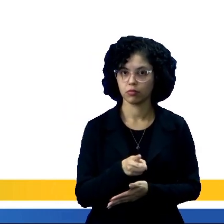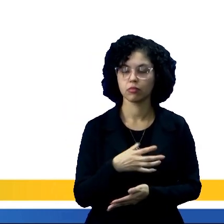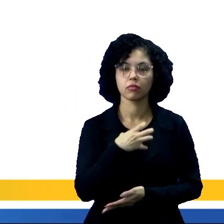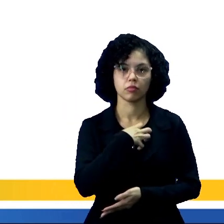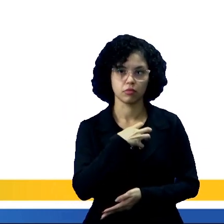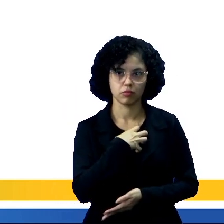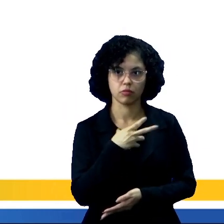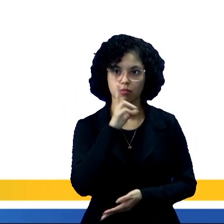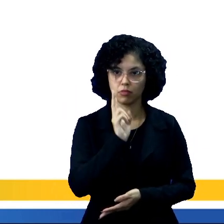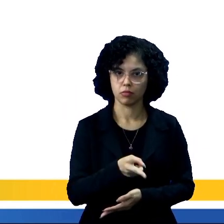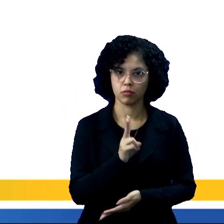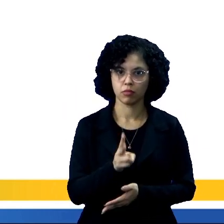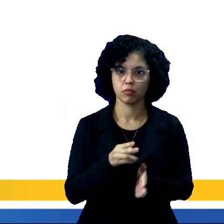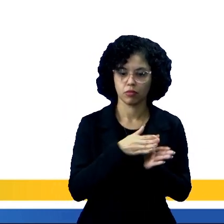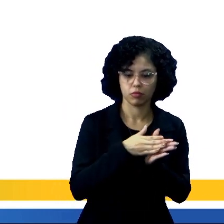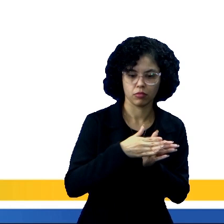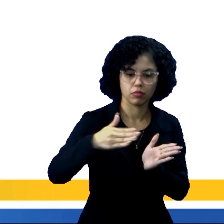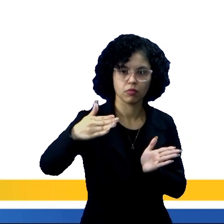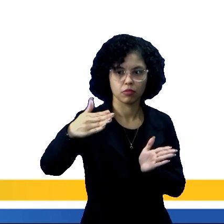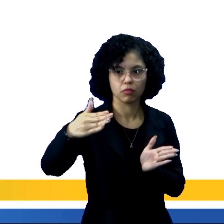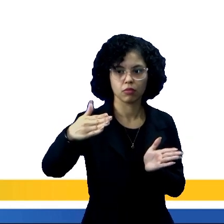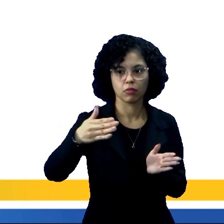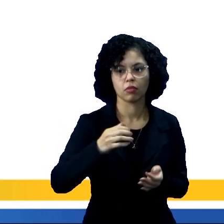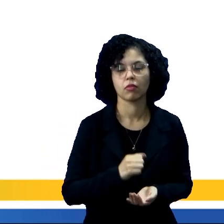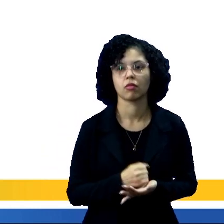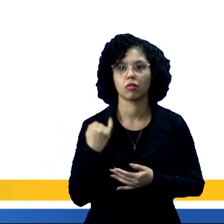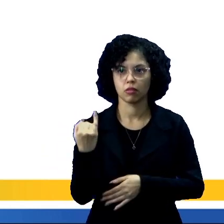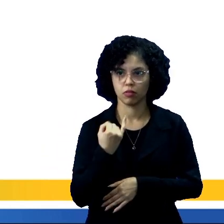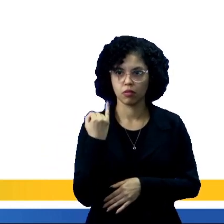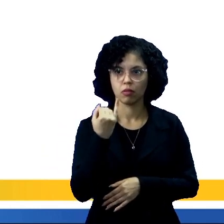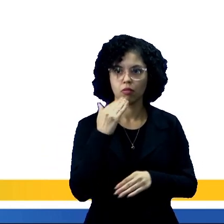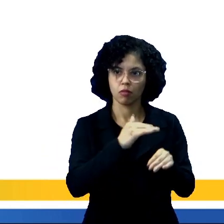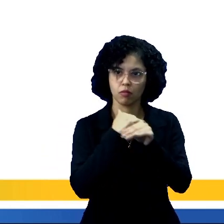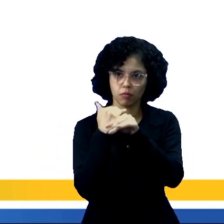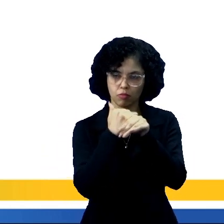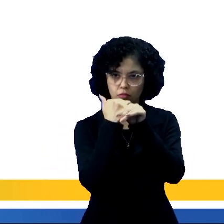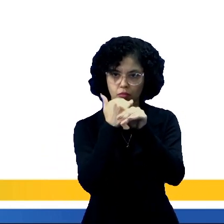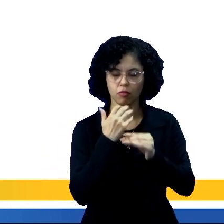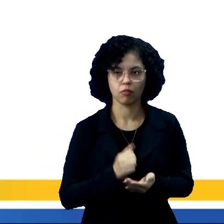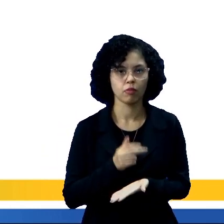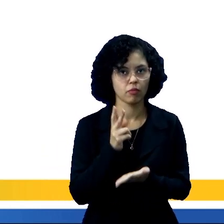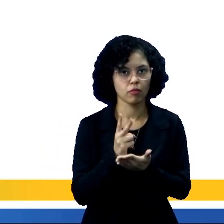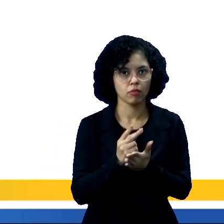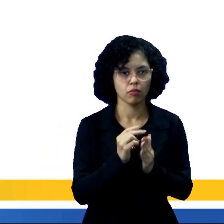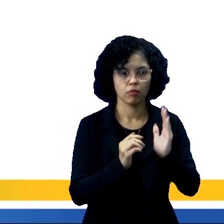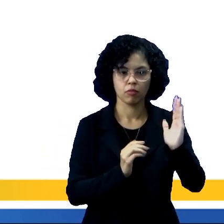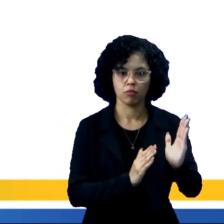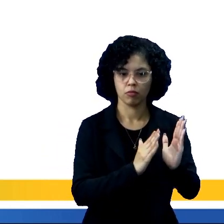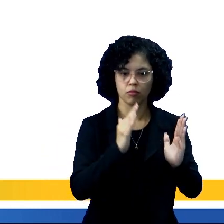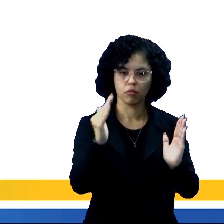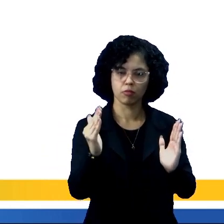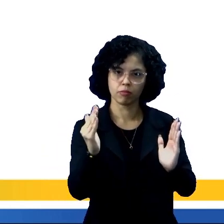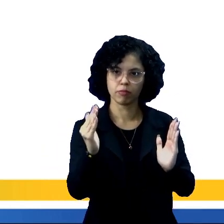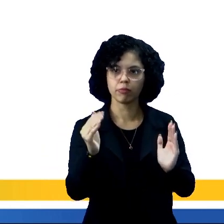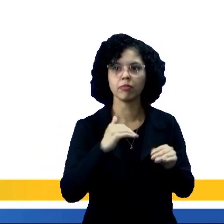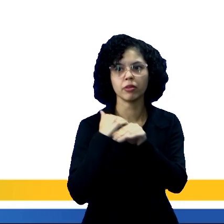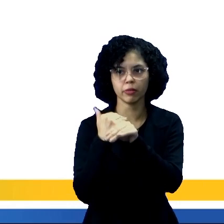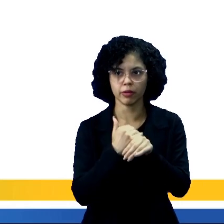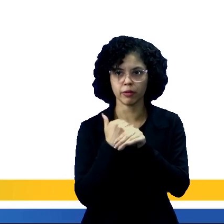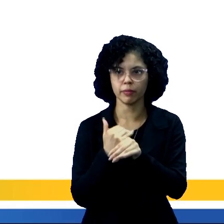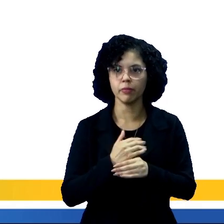sentido paralelo ali, ó. Ele está do mesmo jeito que ele está de um lado, ele vai para o